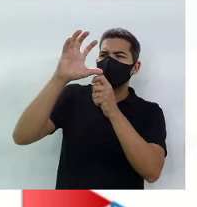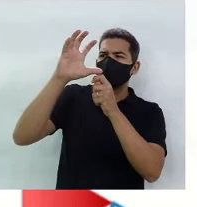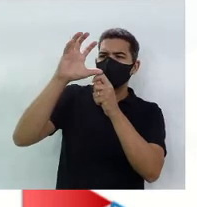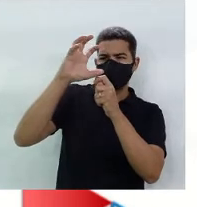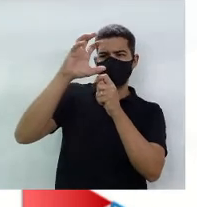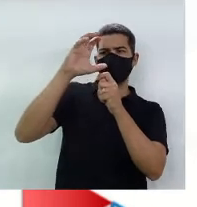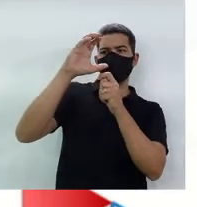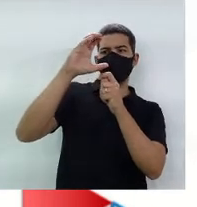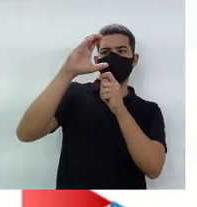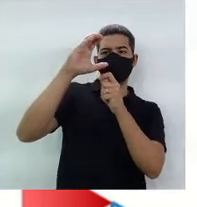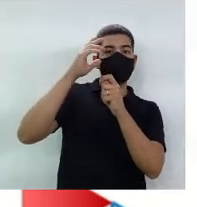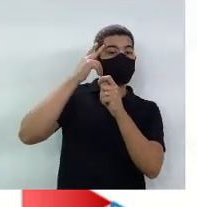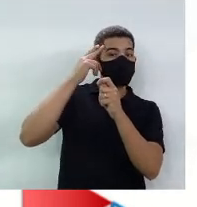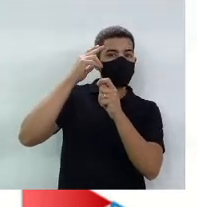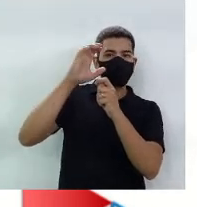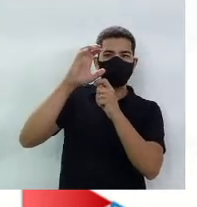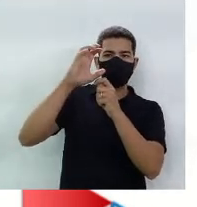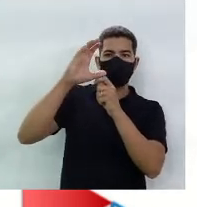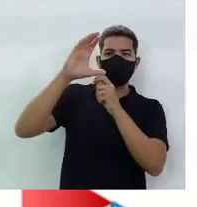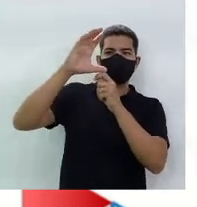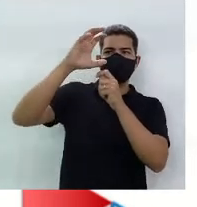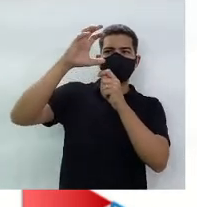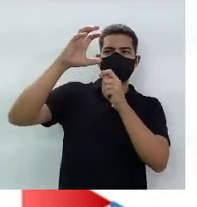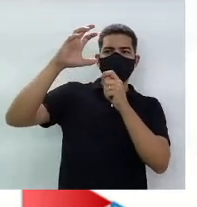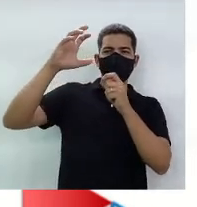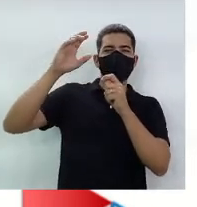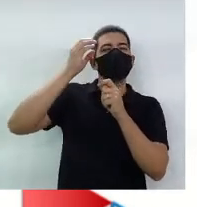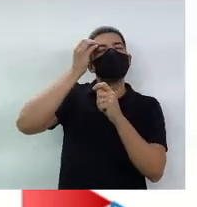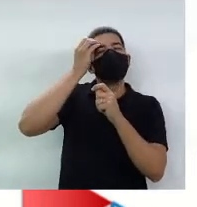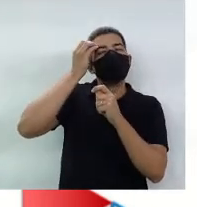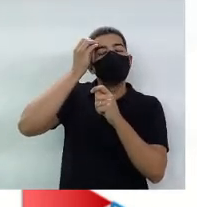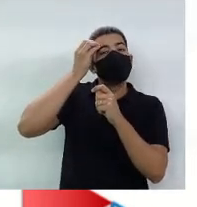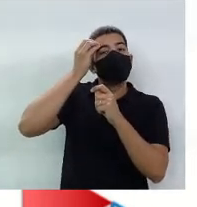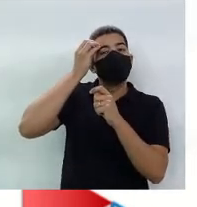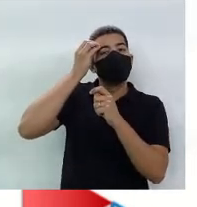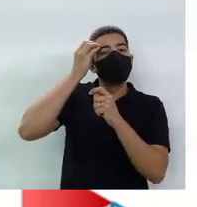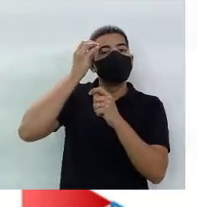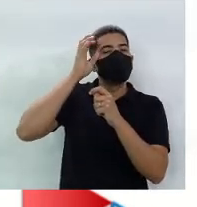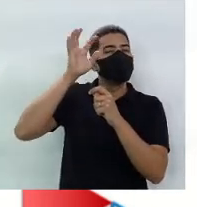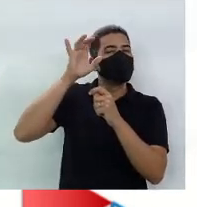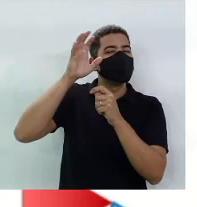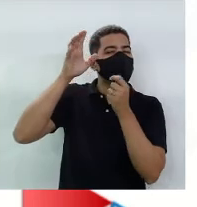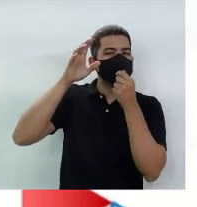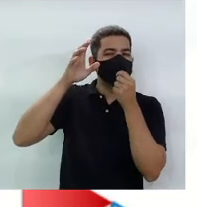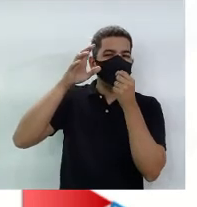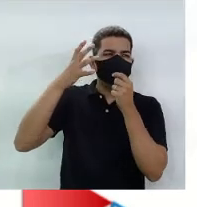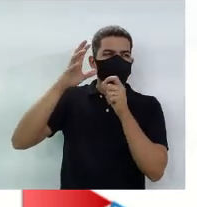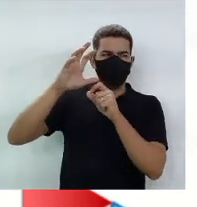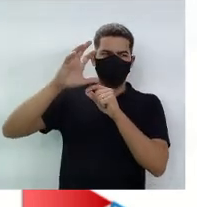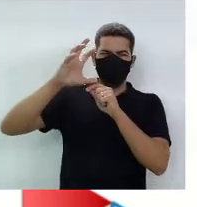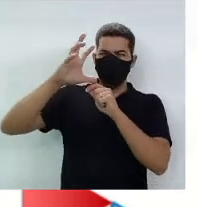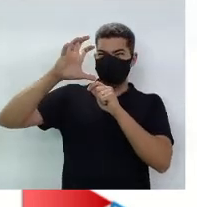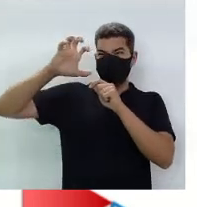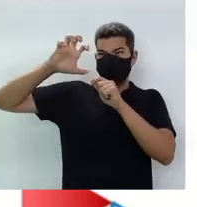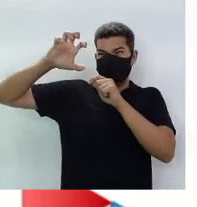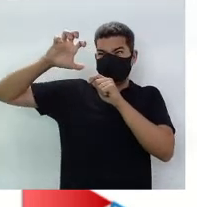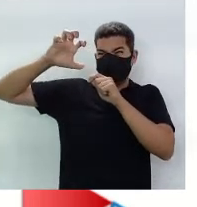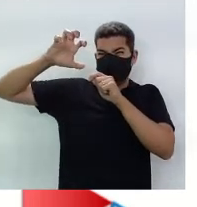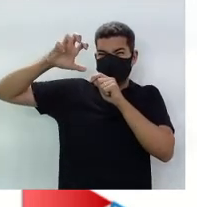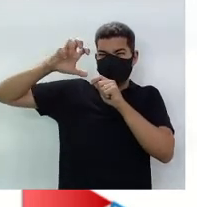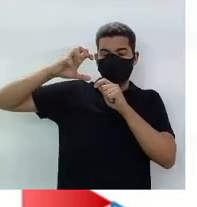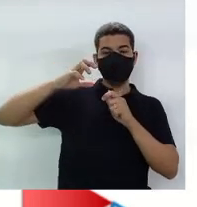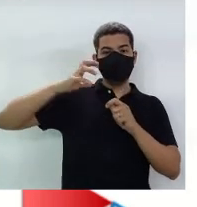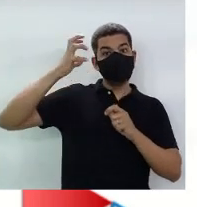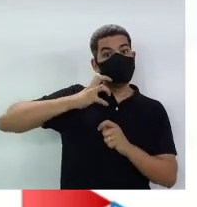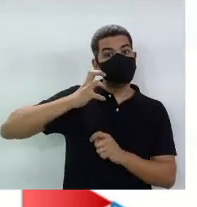muito bem entender o que indica raiva, medo, pensamento, etc., reflexão, no